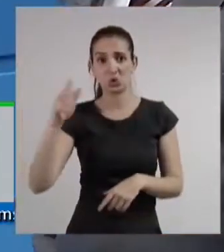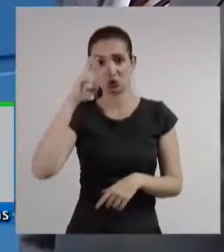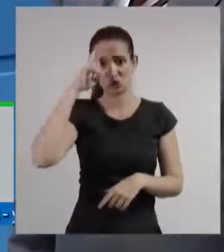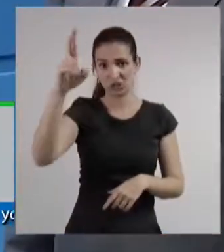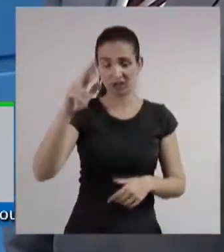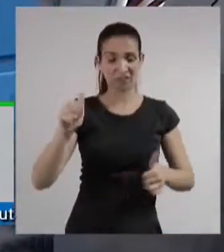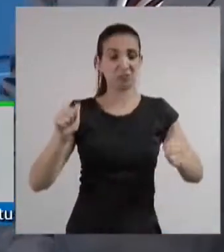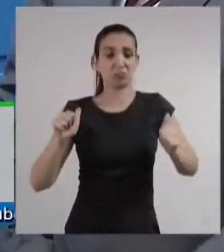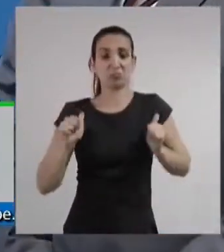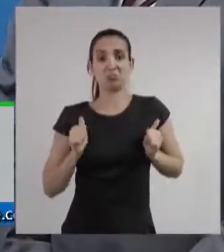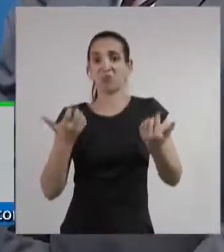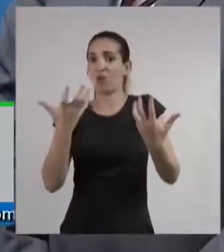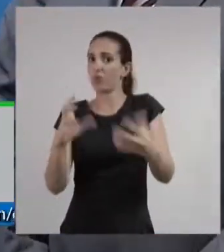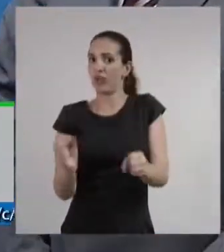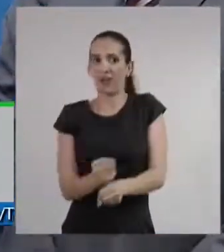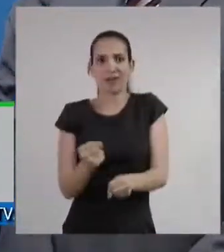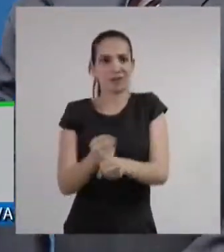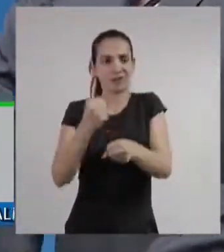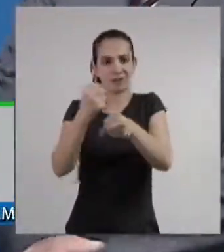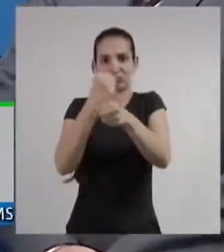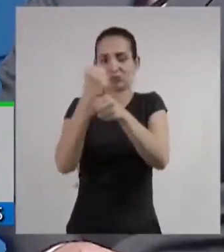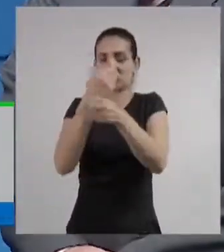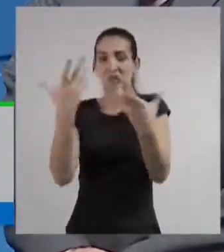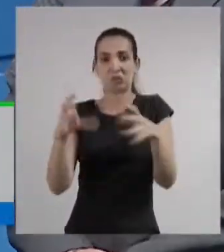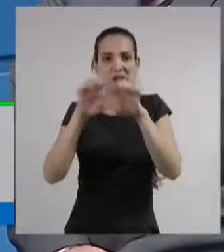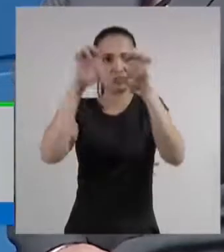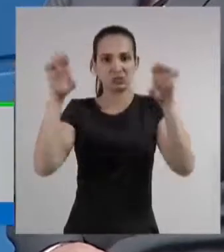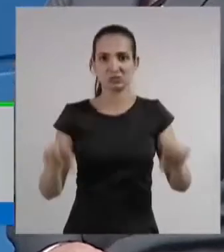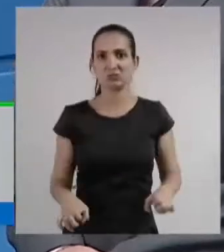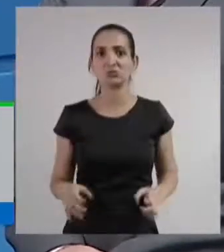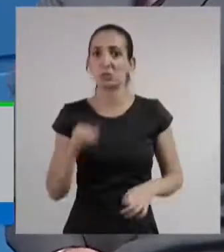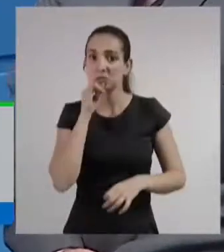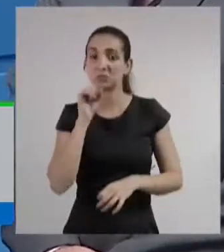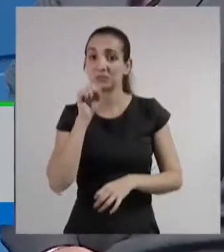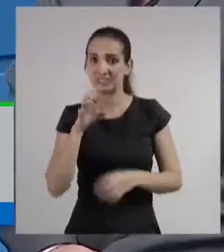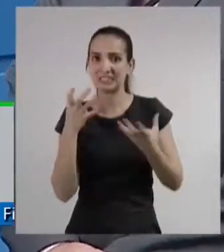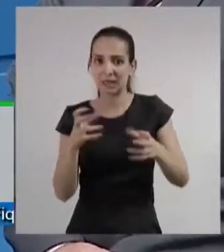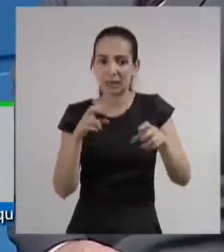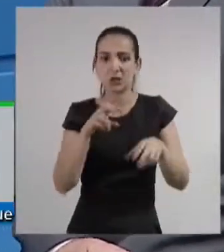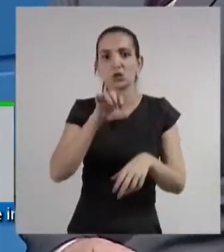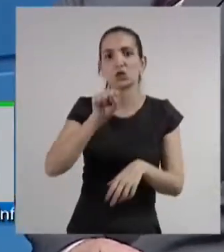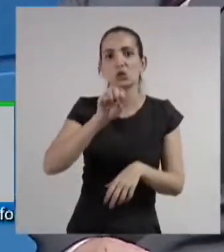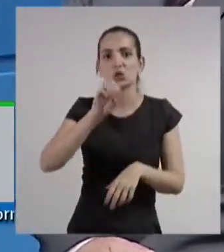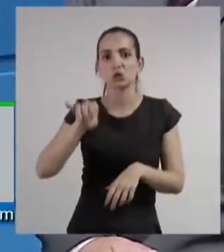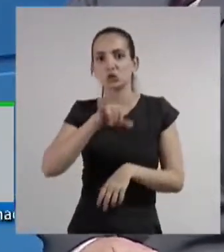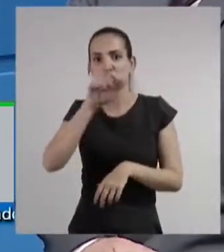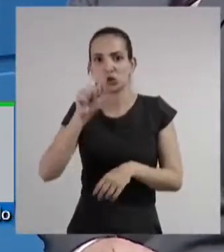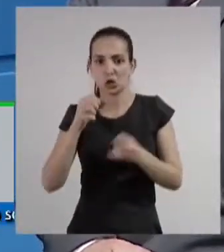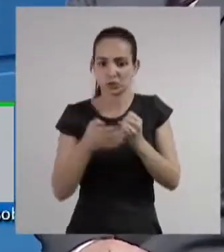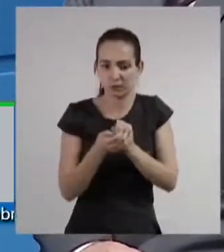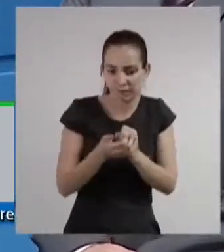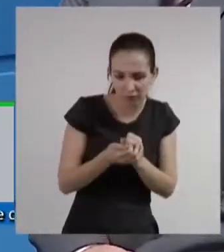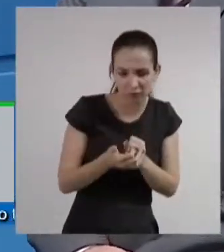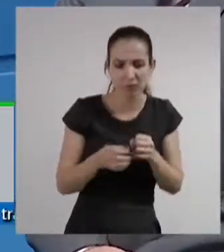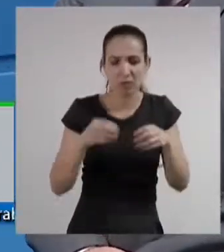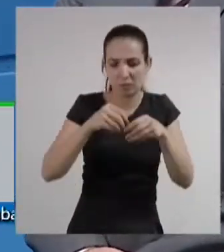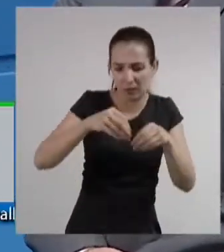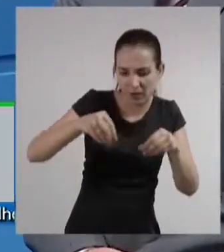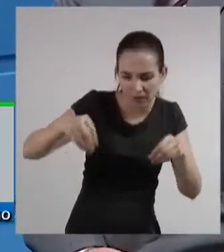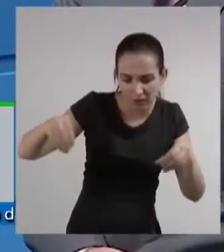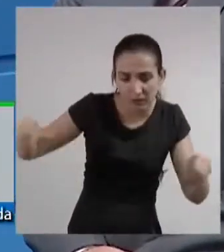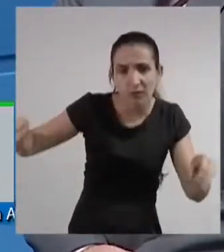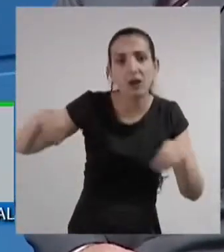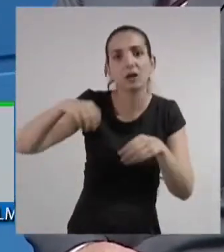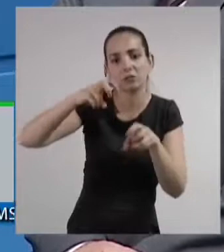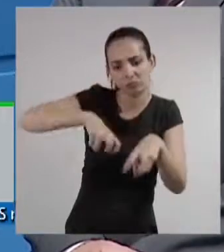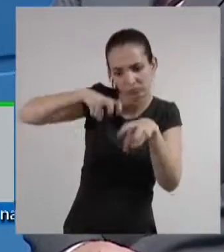plano de governo. Você quer plantar soja? Tem que terracear a última curva de nível, tem que fazer caixa de retenção e tudo. Você quer fazer uma estrada,